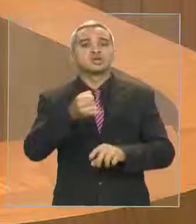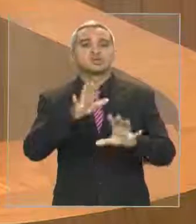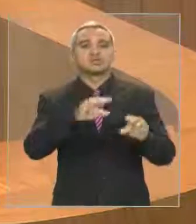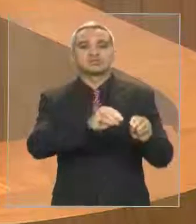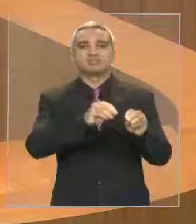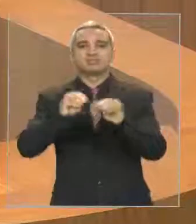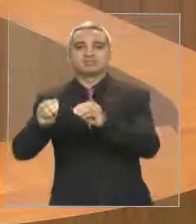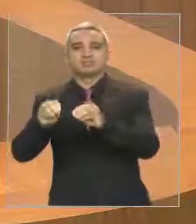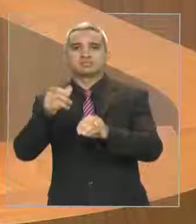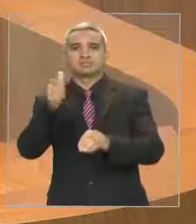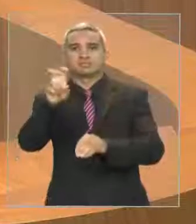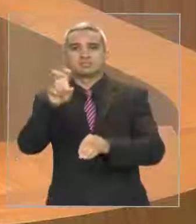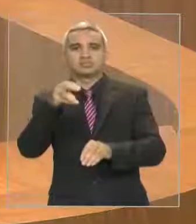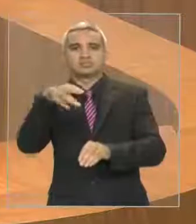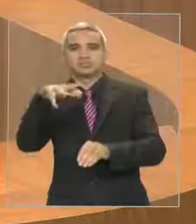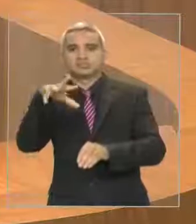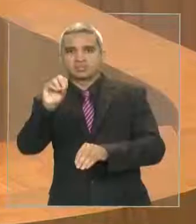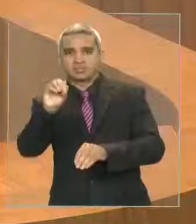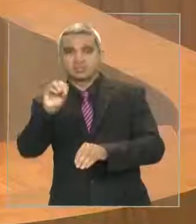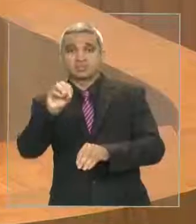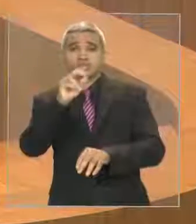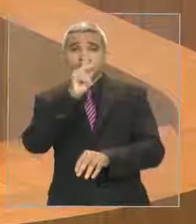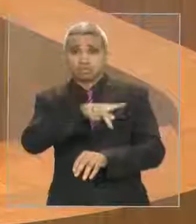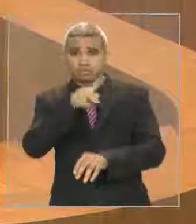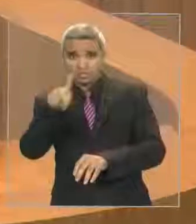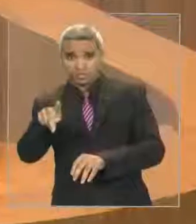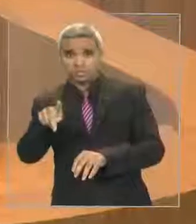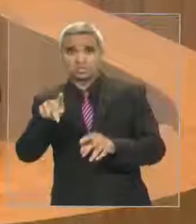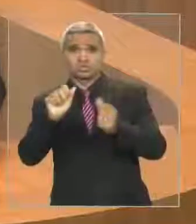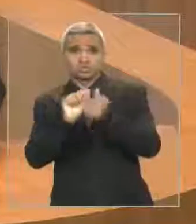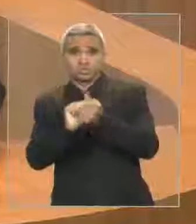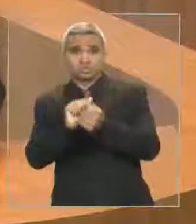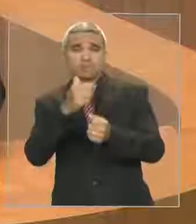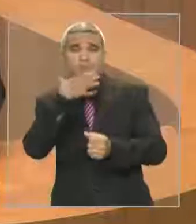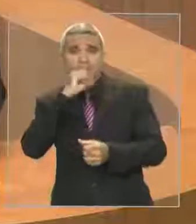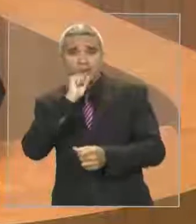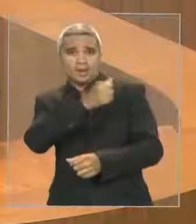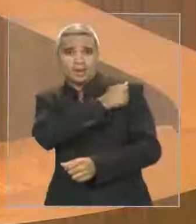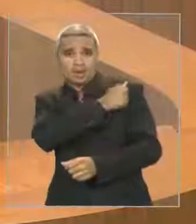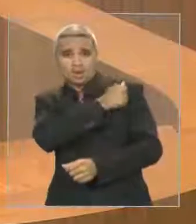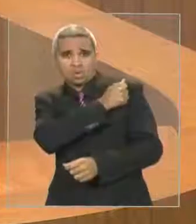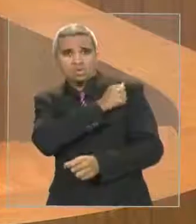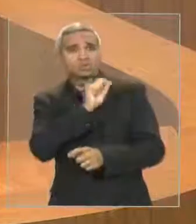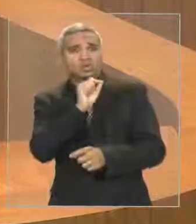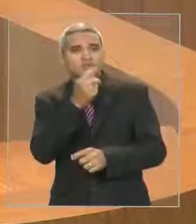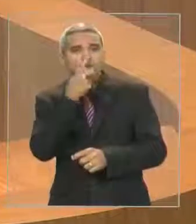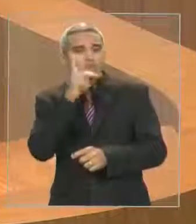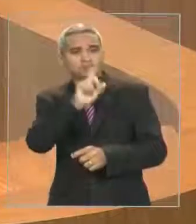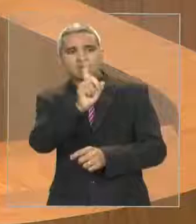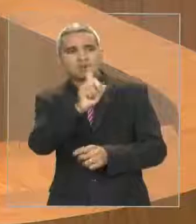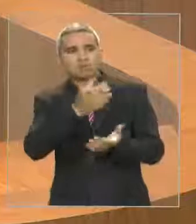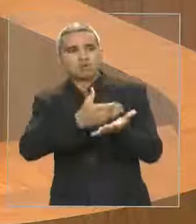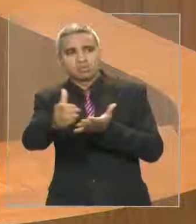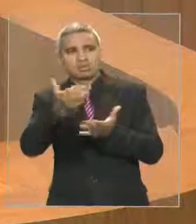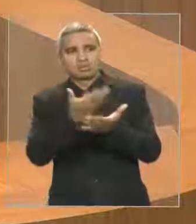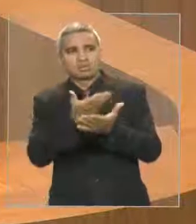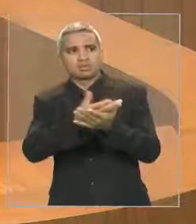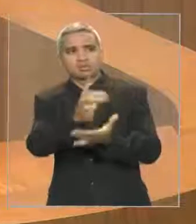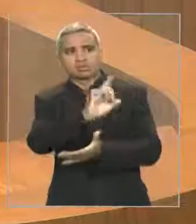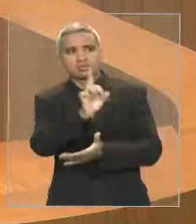os professores, pais de alunos, decidiram não iniciar as aulas porque não tinham condições mínimas para continuar ou para iniciar as